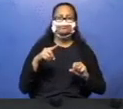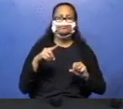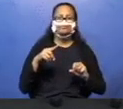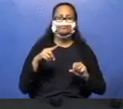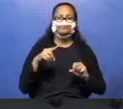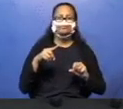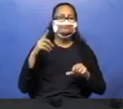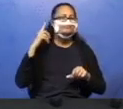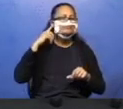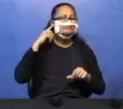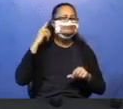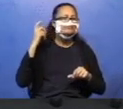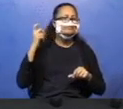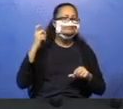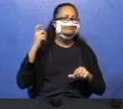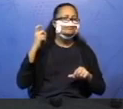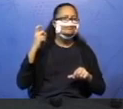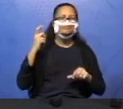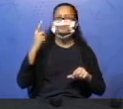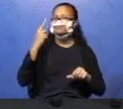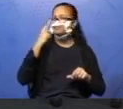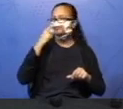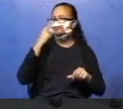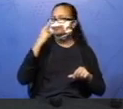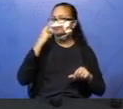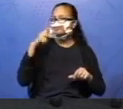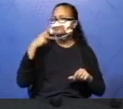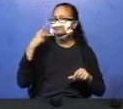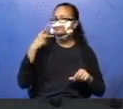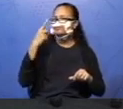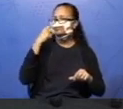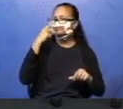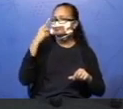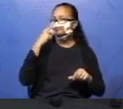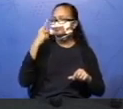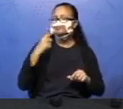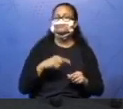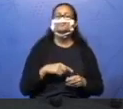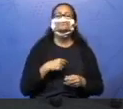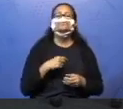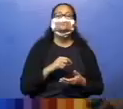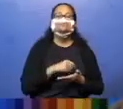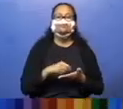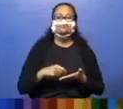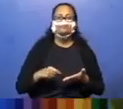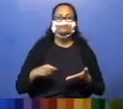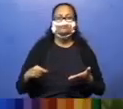O som sai da onde? Do nariz. Então, vamos escrever?